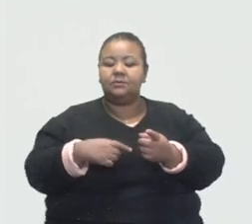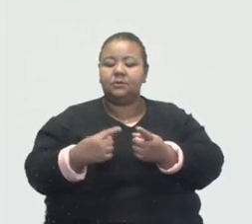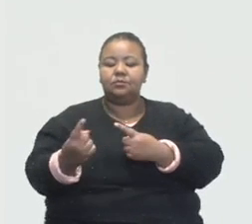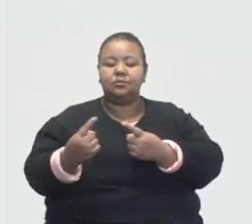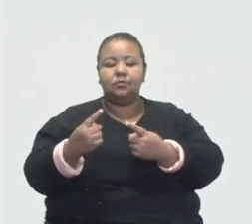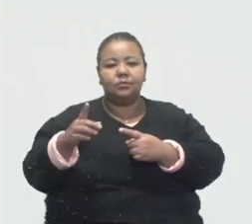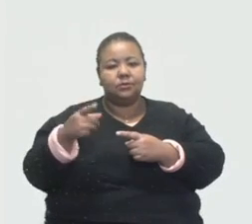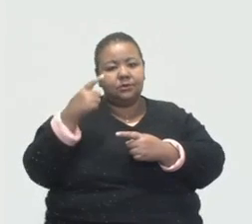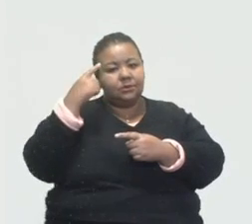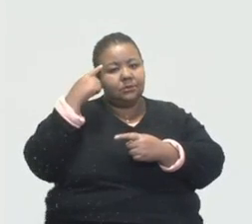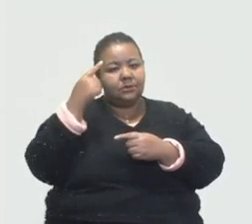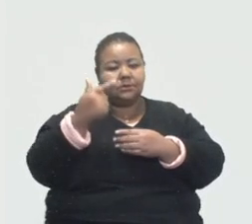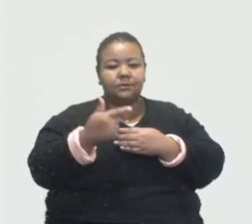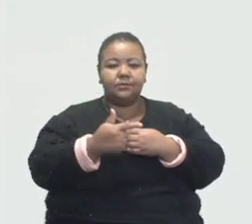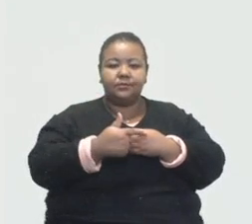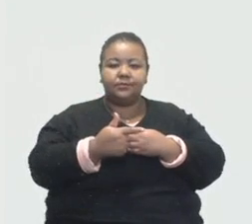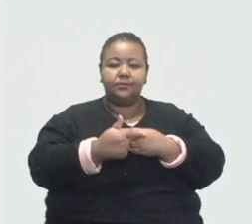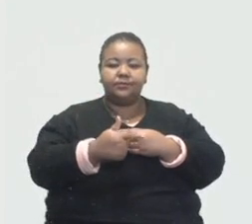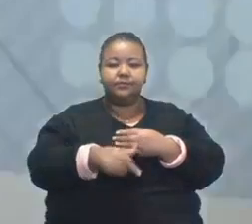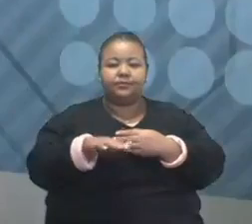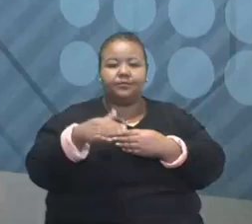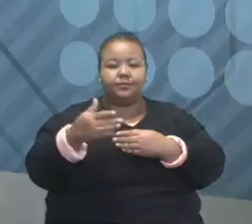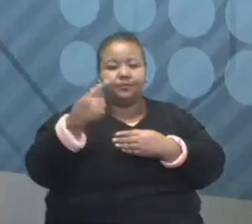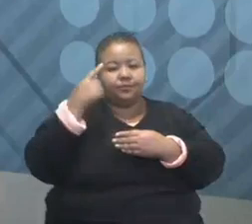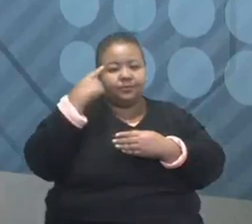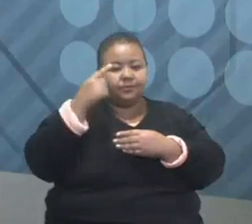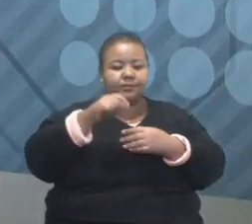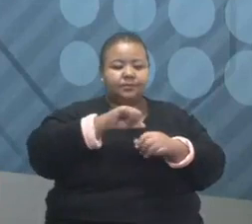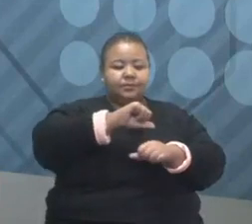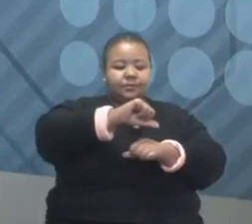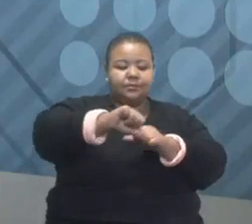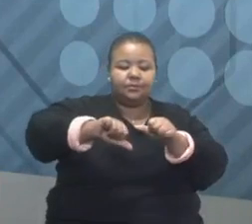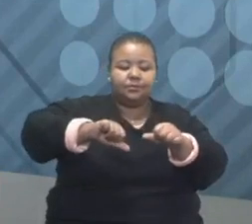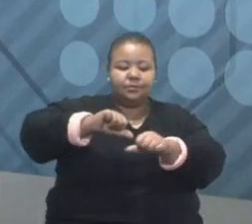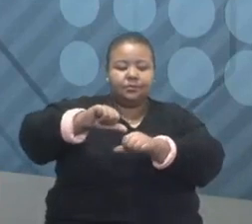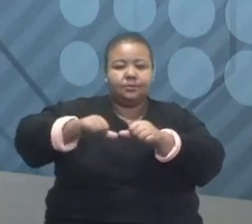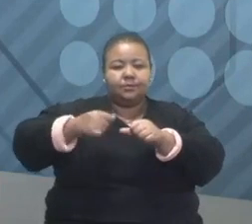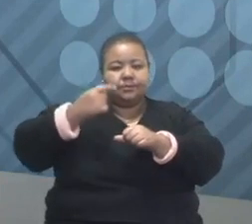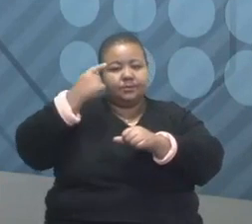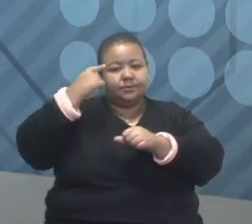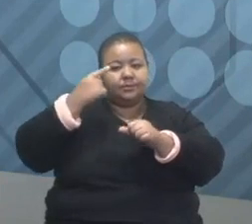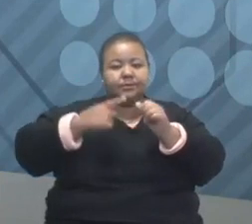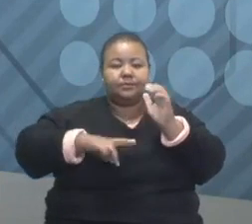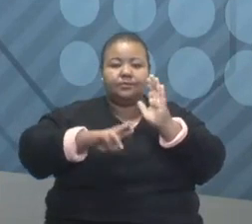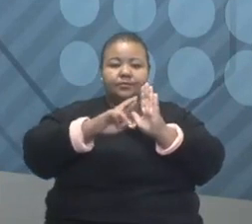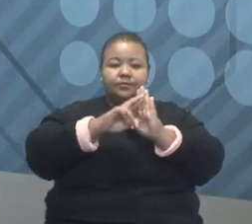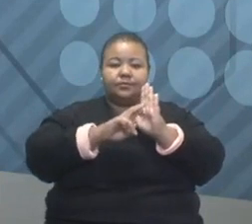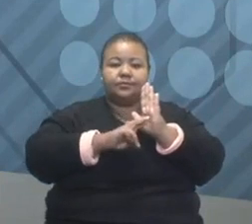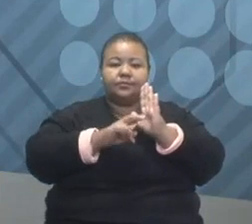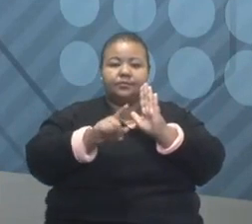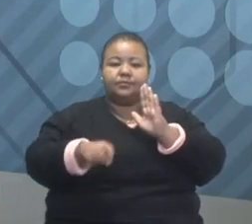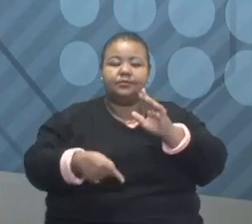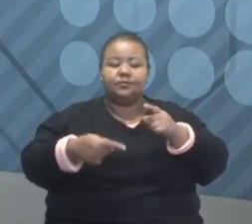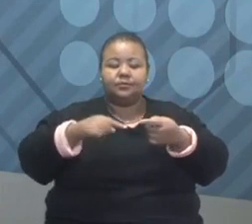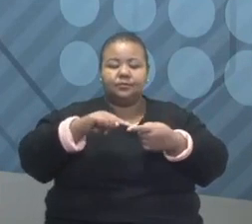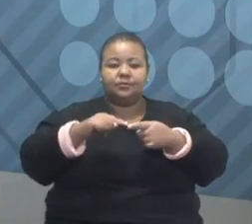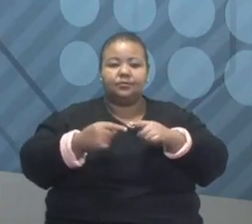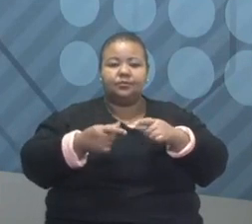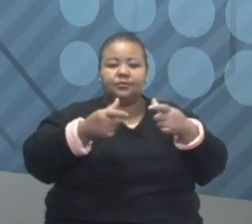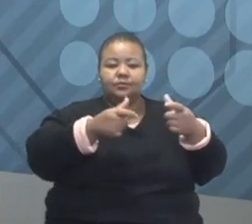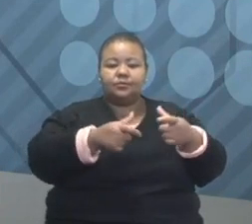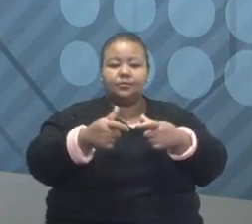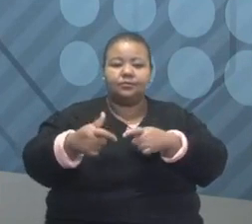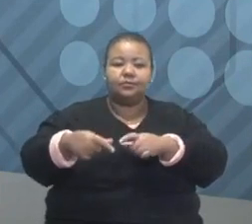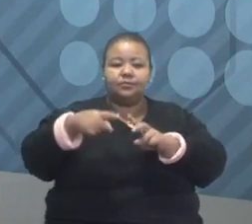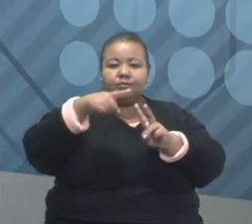uma função. Então, quando pensamos numa transformação, vamos estar pensando numa regra que vai estar associando os espaços